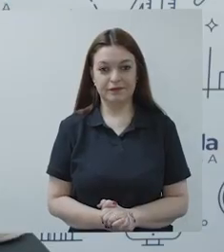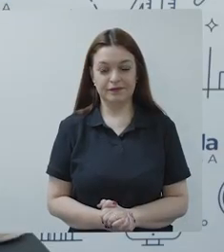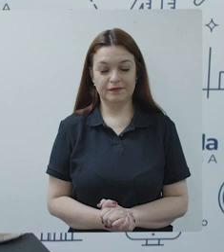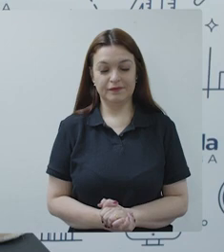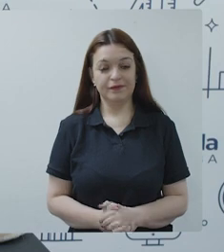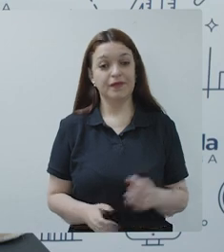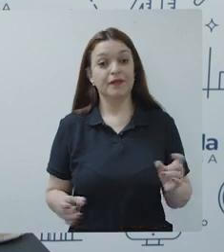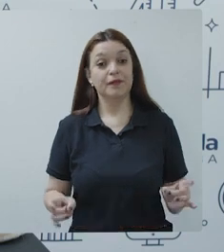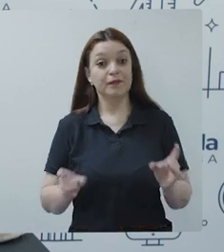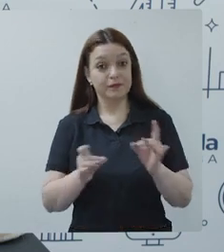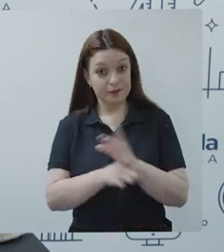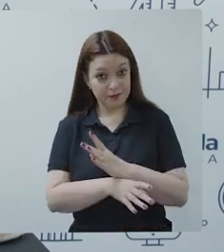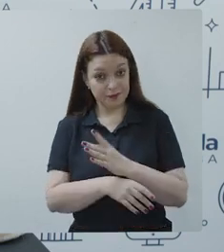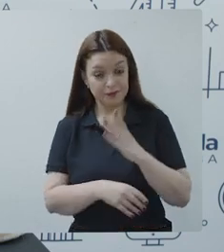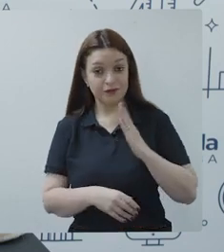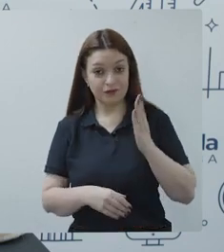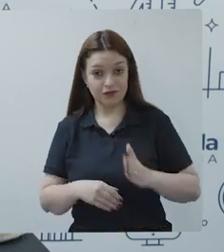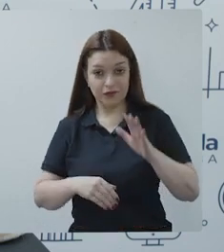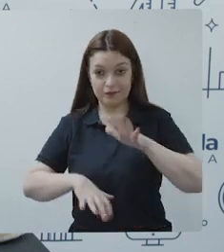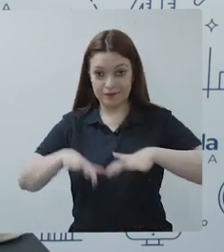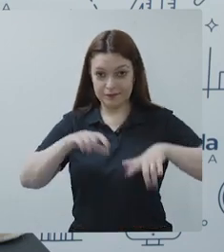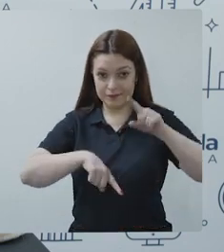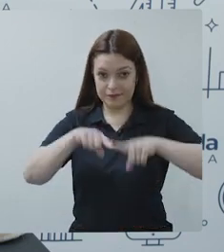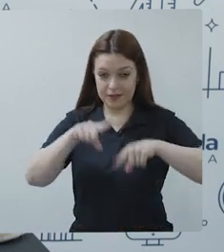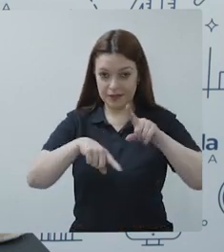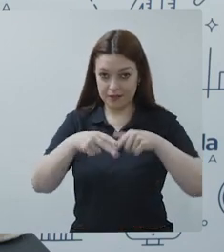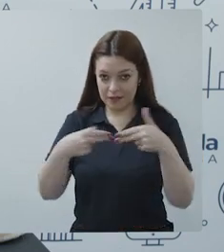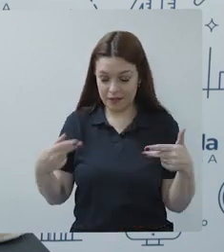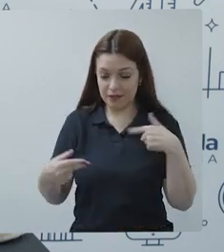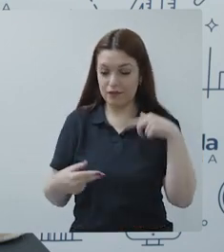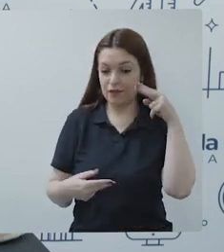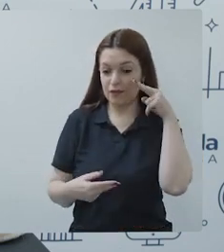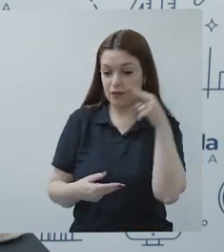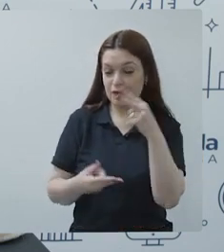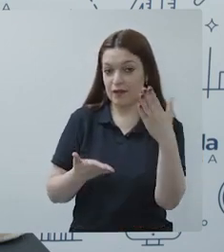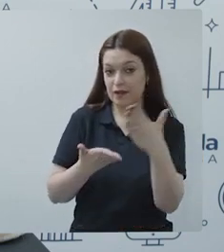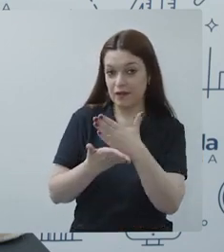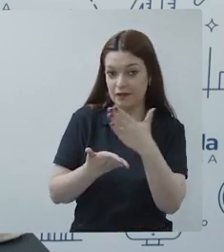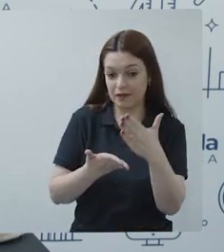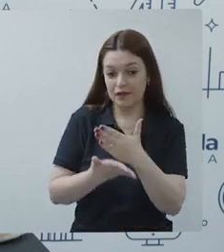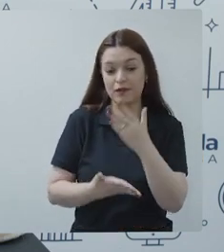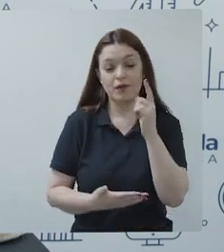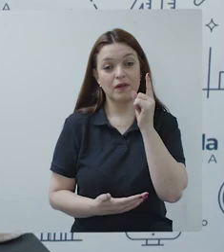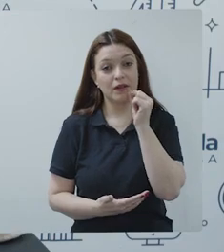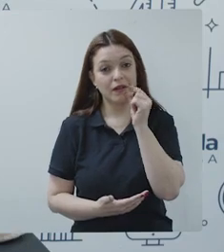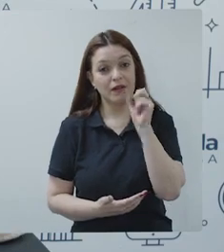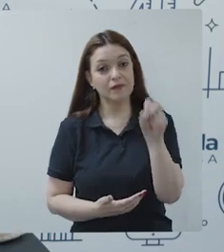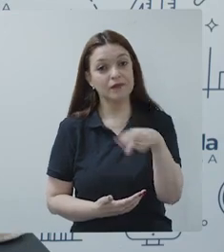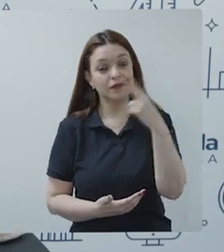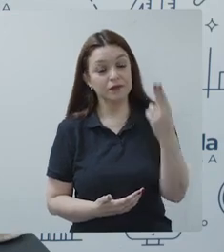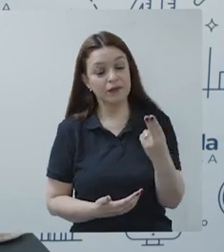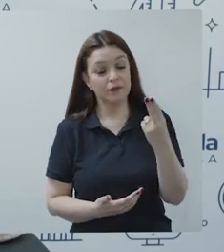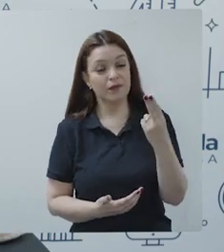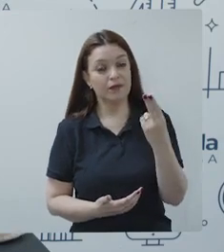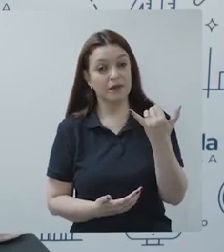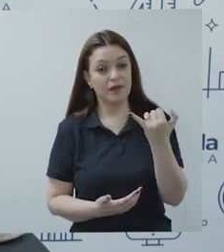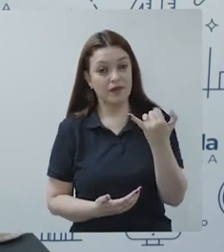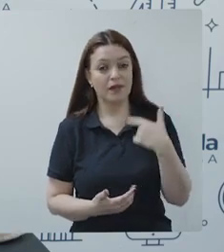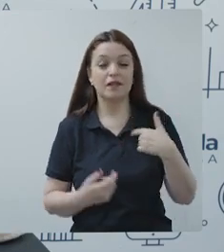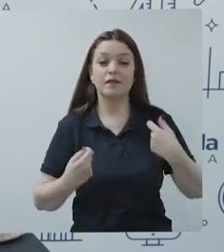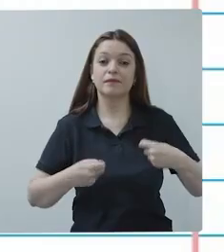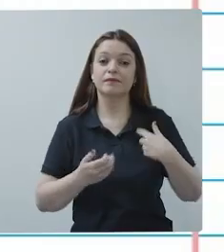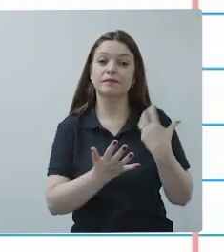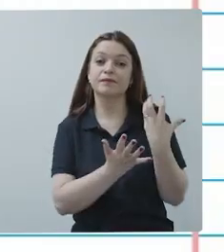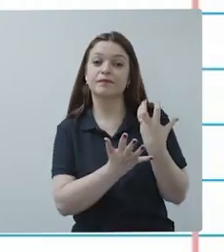Pronto, já organizaram os materiais? Então agora pegue o caderno, o lápis ou a caneta e vamos registrar a aula de